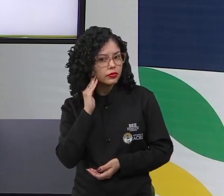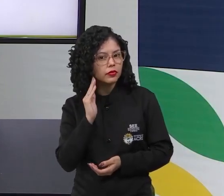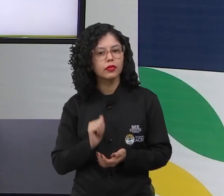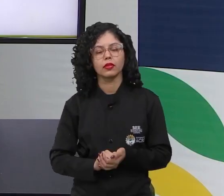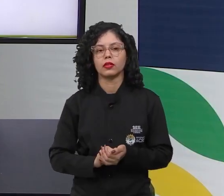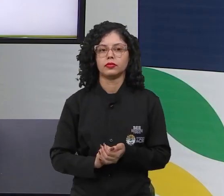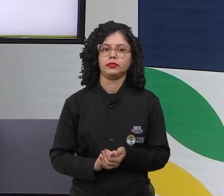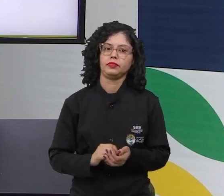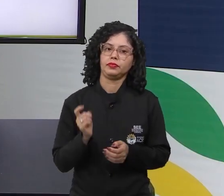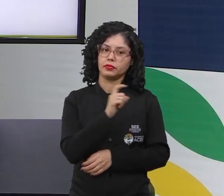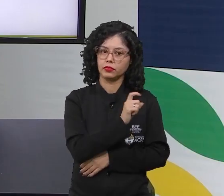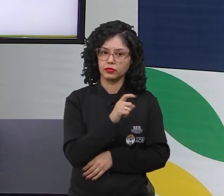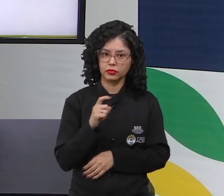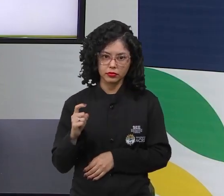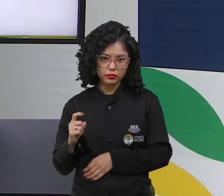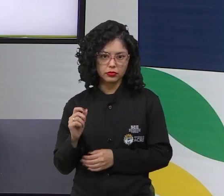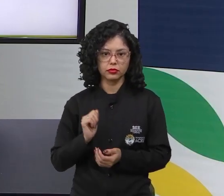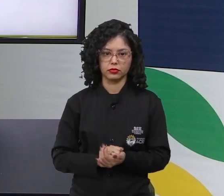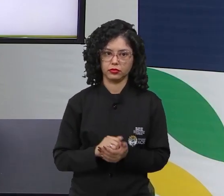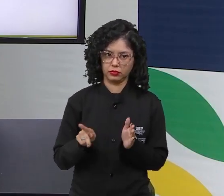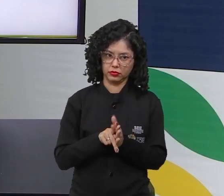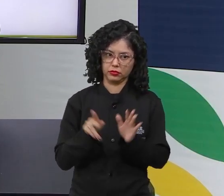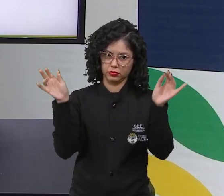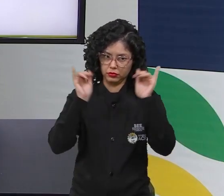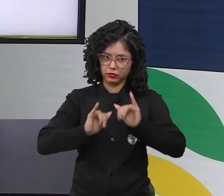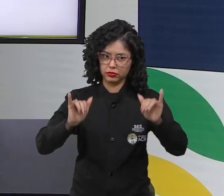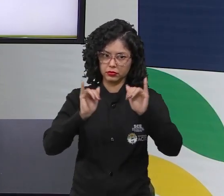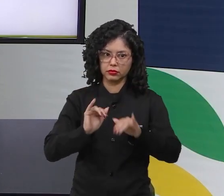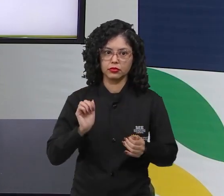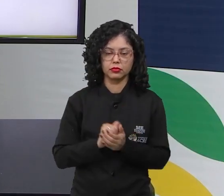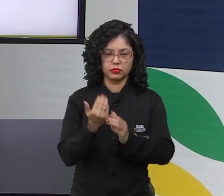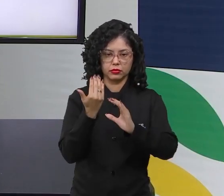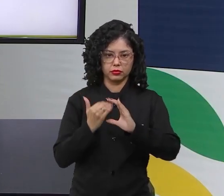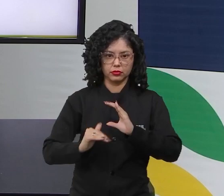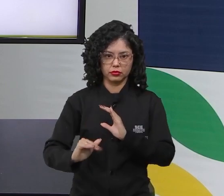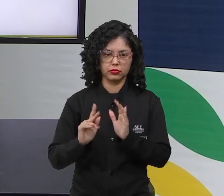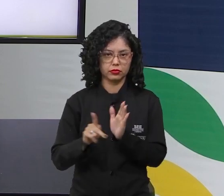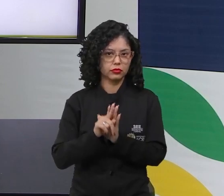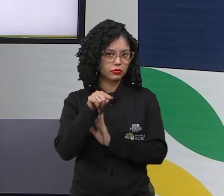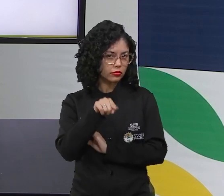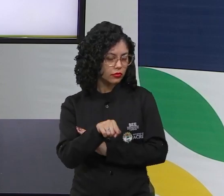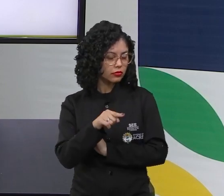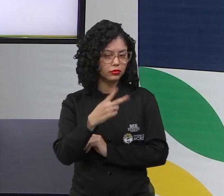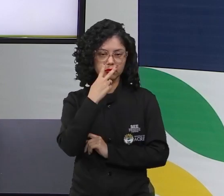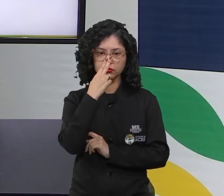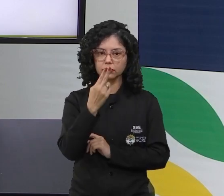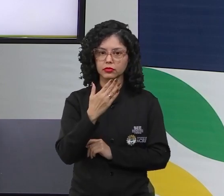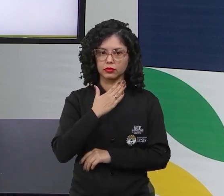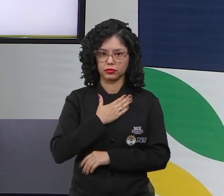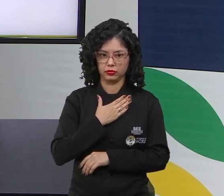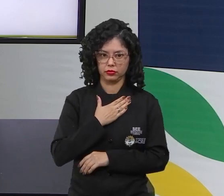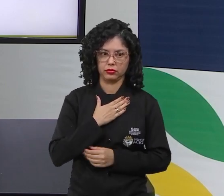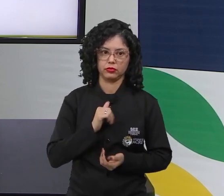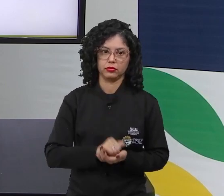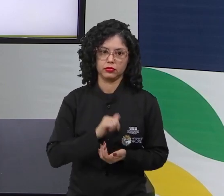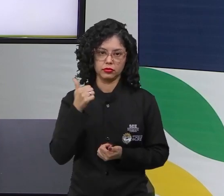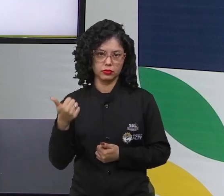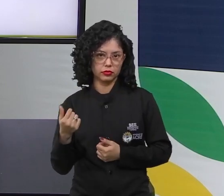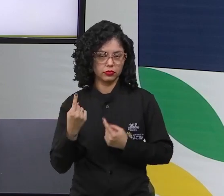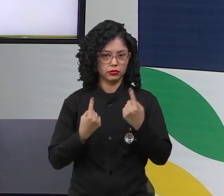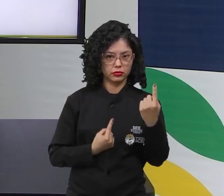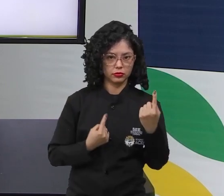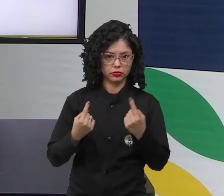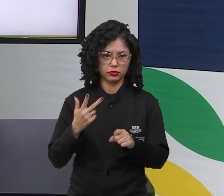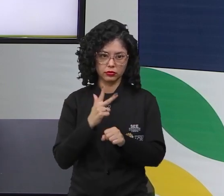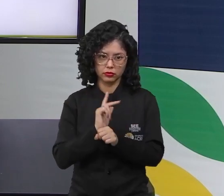no TikTok eu tenho aí um anúncio, eu tenho uma publicidade ali que aparece para mim entre um vídeo e outro, em um